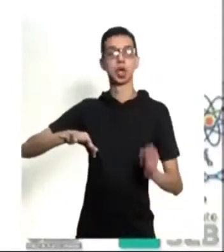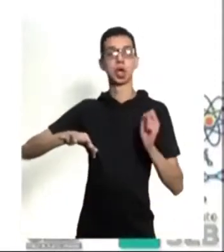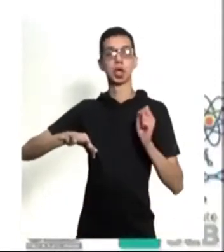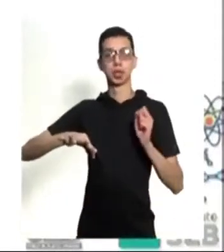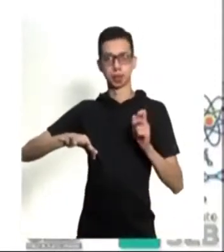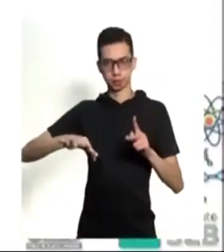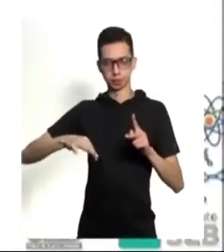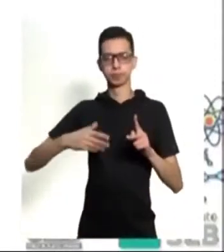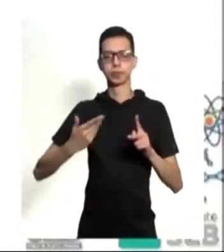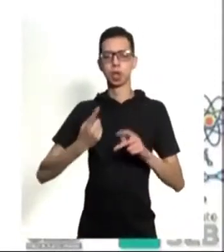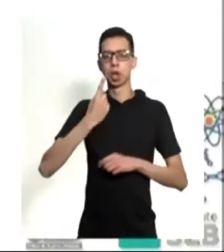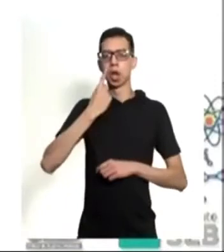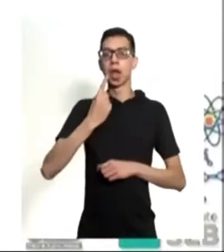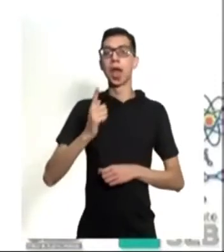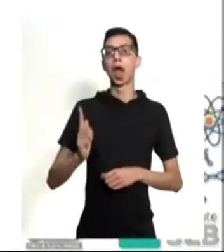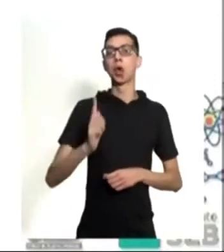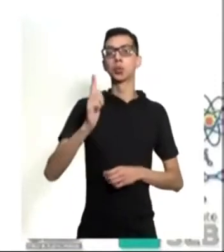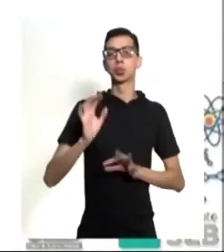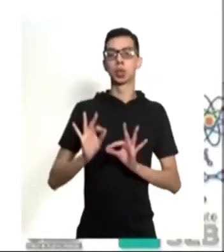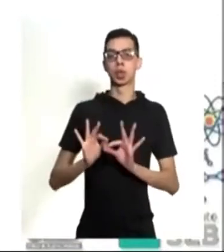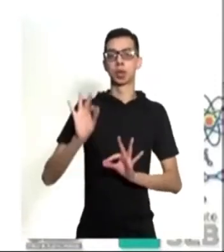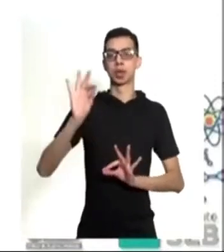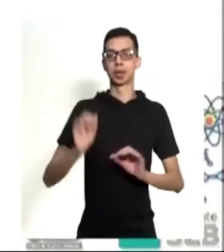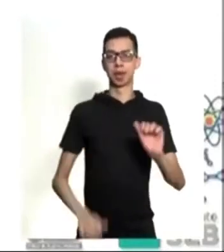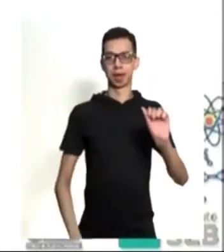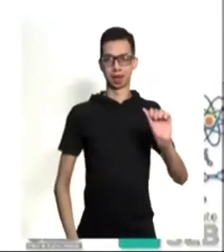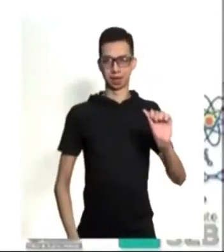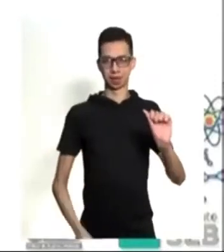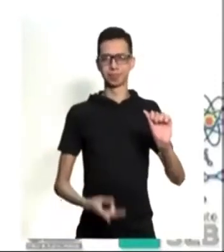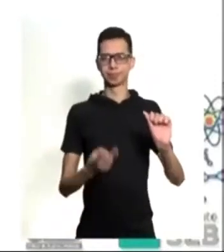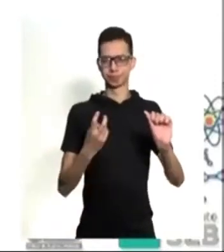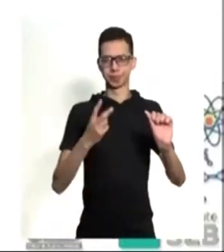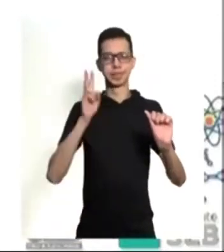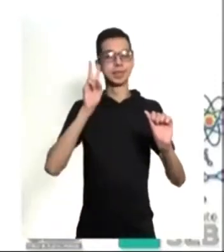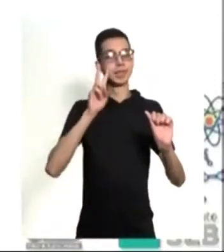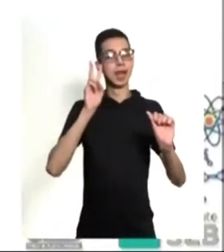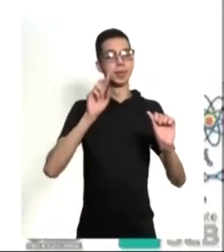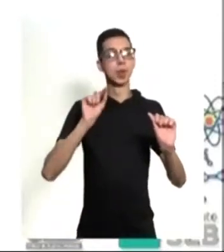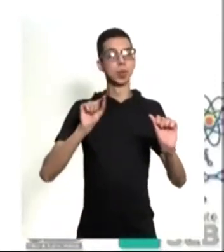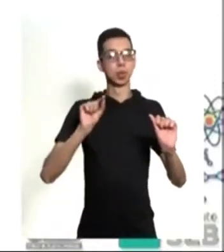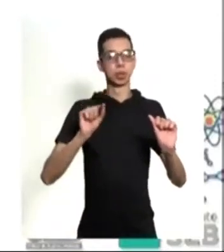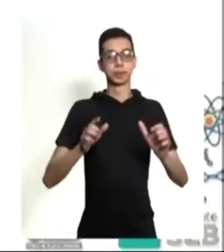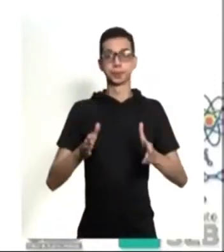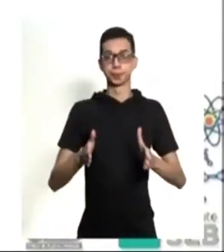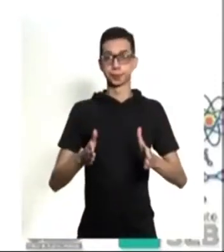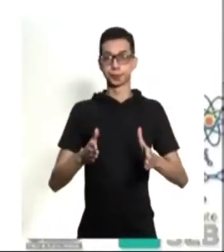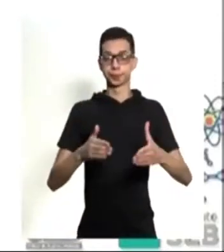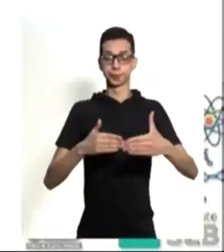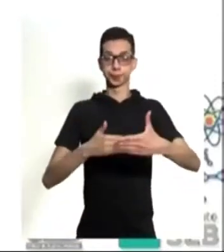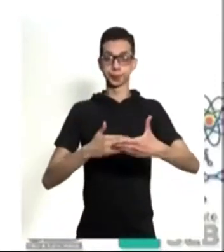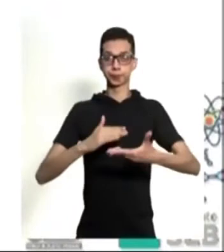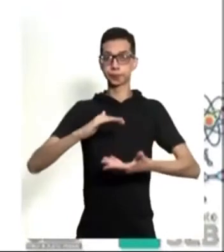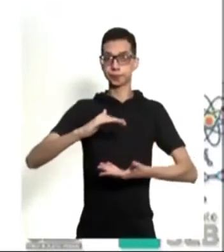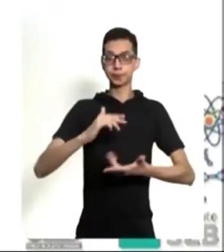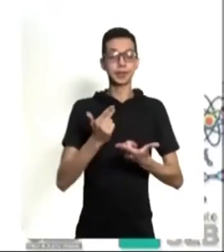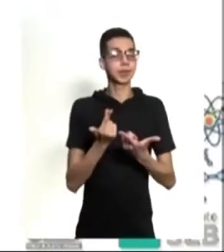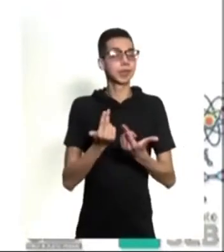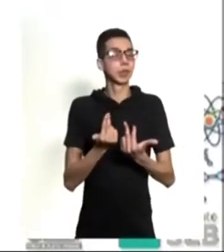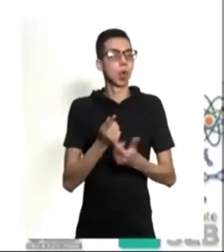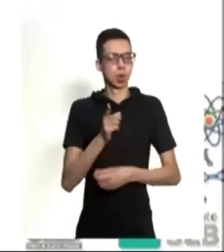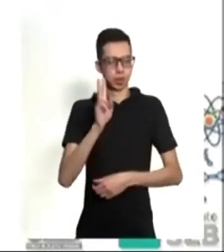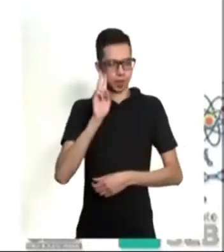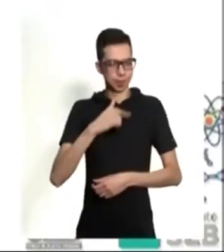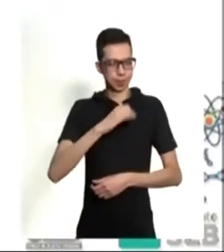altura dessa caixa é A. Lembre-se que o cubo, as arestas são todas iguais. O comprimento, a largura